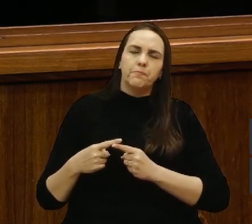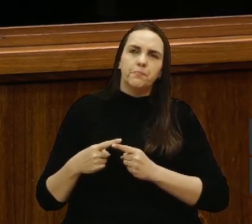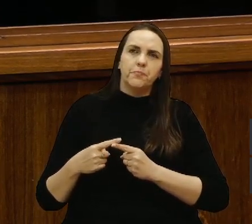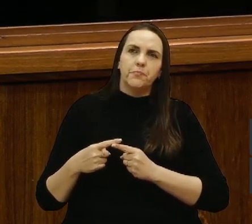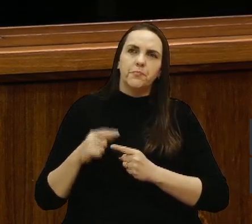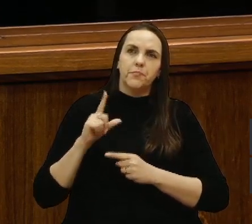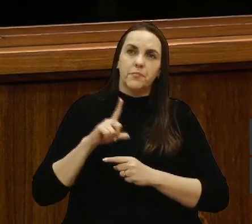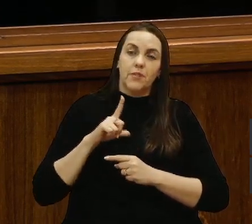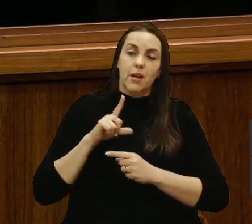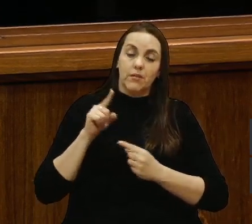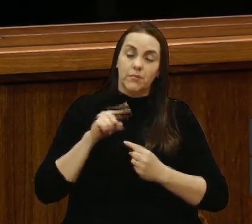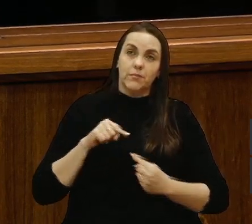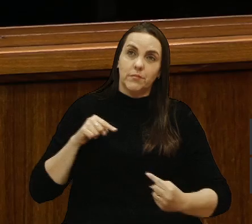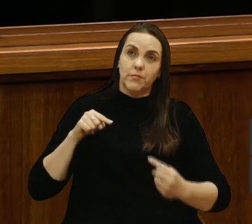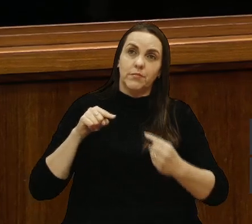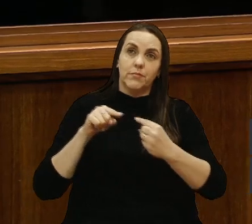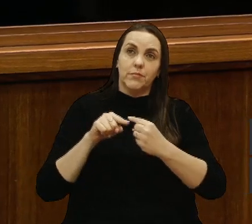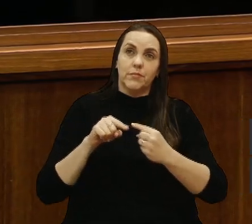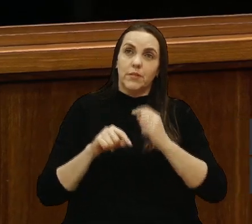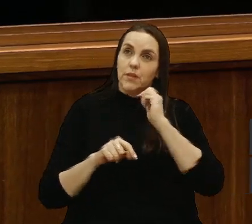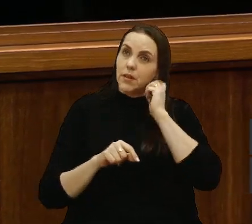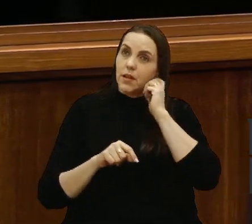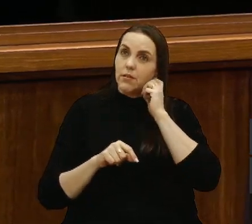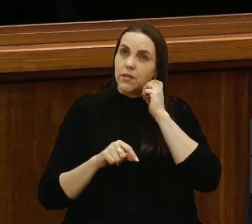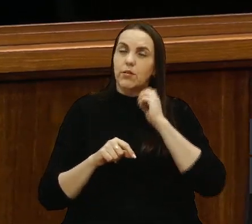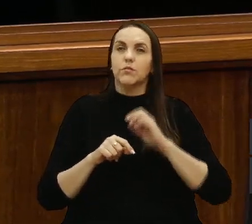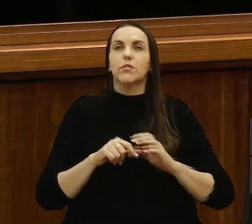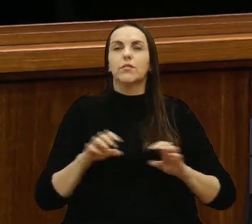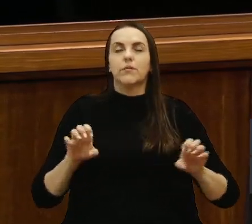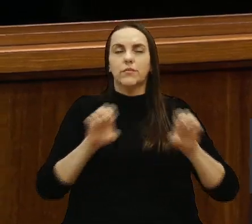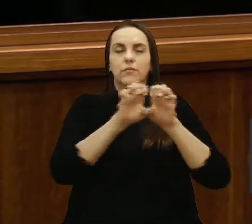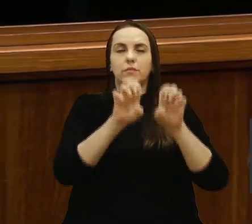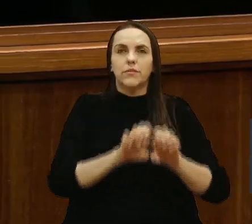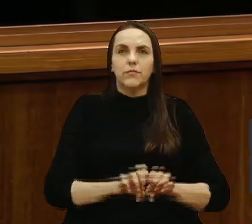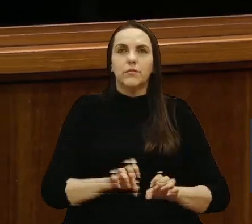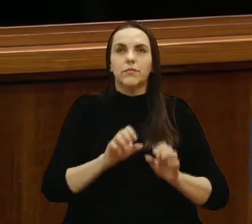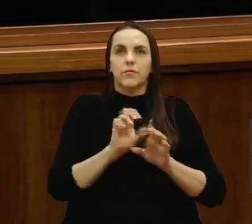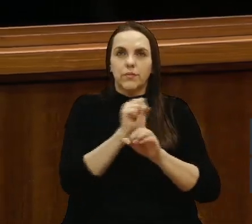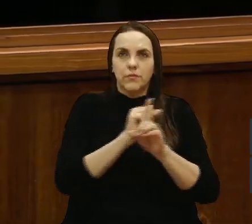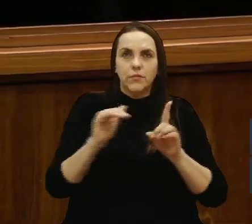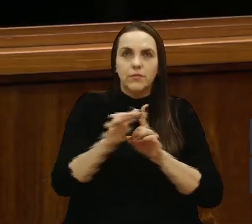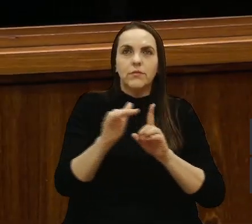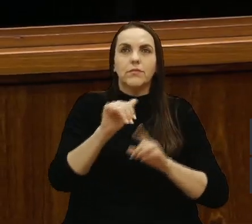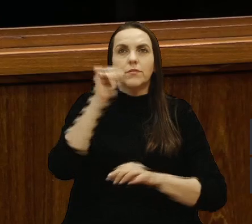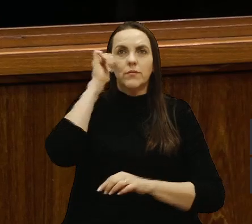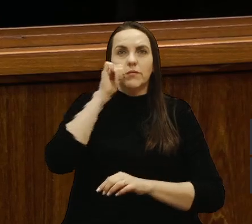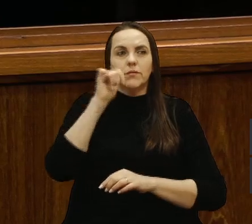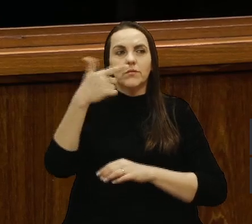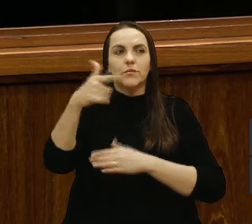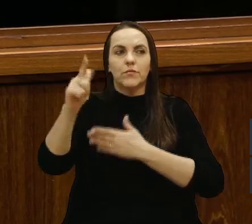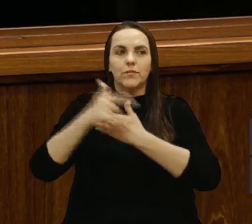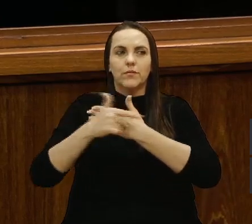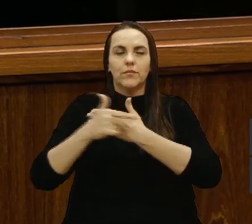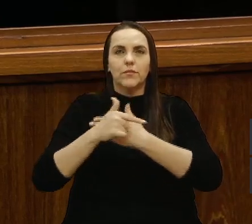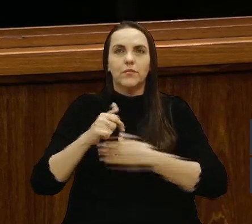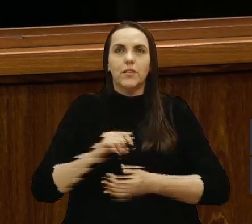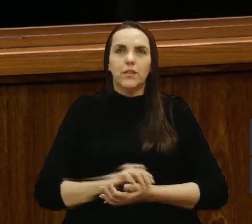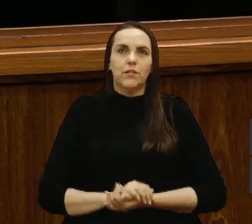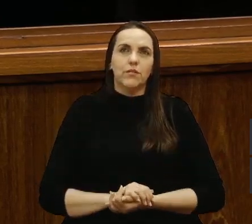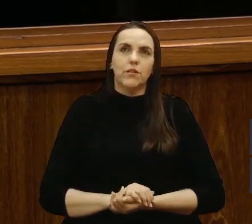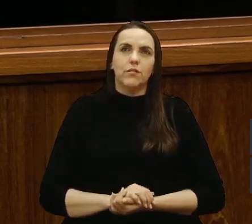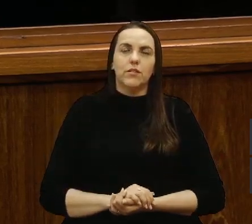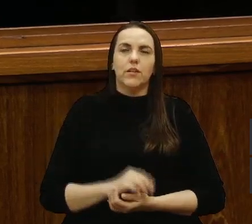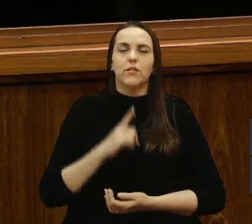de encontro a uma estrutura social que a gente tem, que é de botar a mulher em outro papel, que é um papel